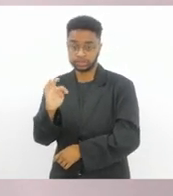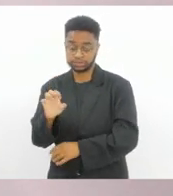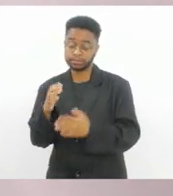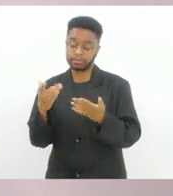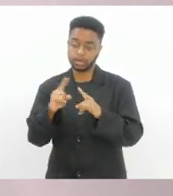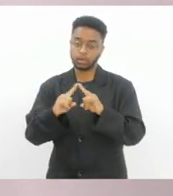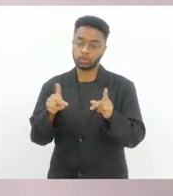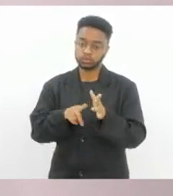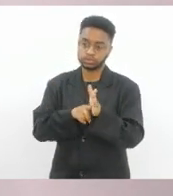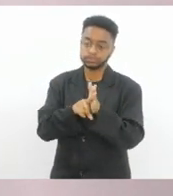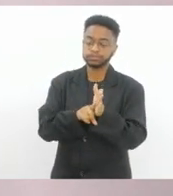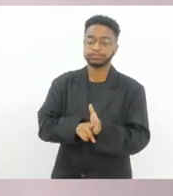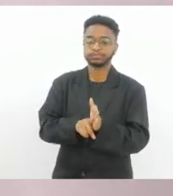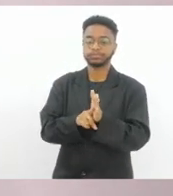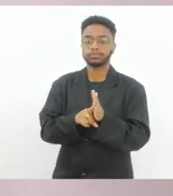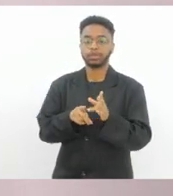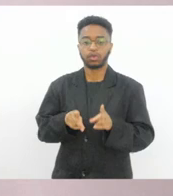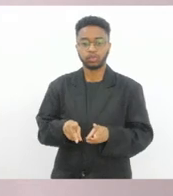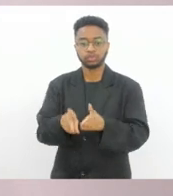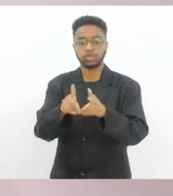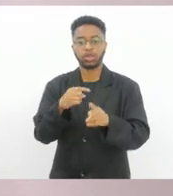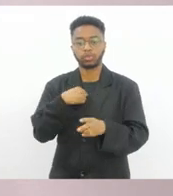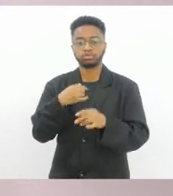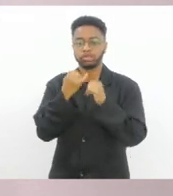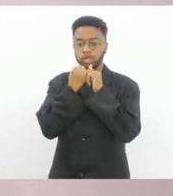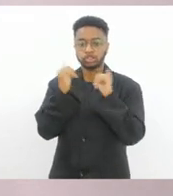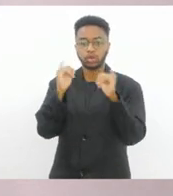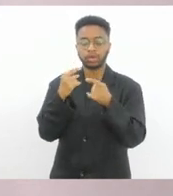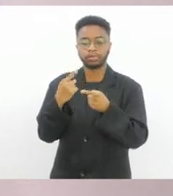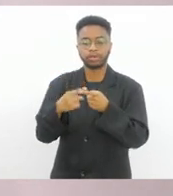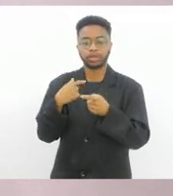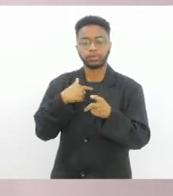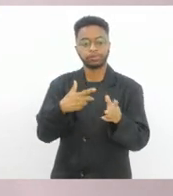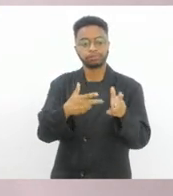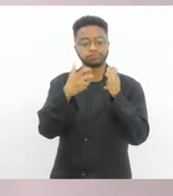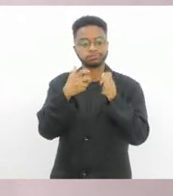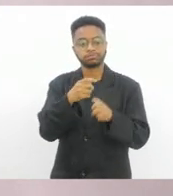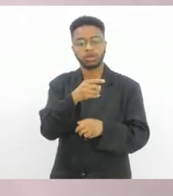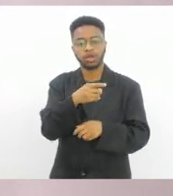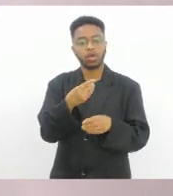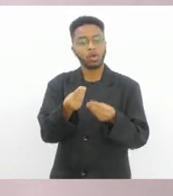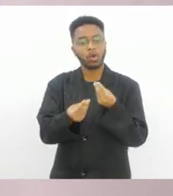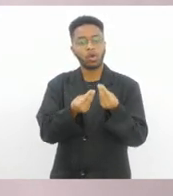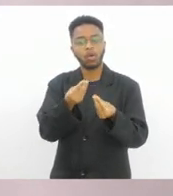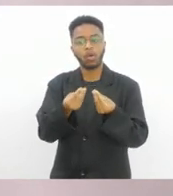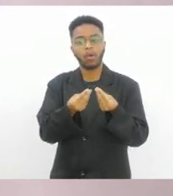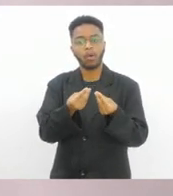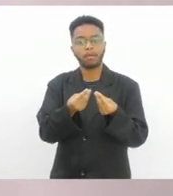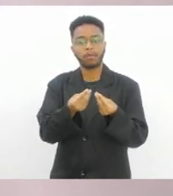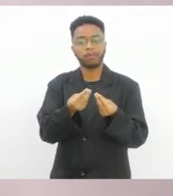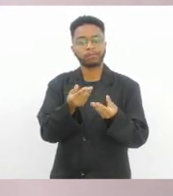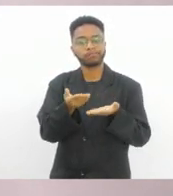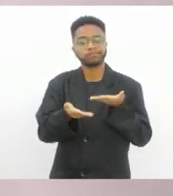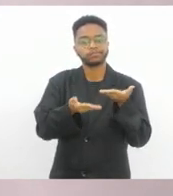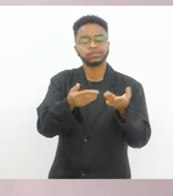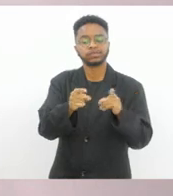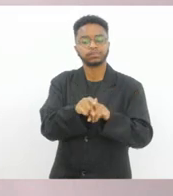segue, mas me causou espanto em ver como o caso foi tratado e a tentativa